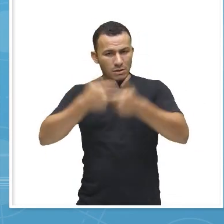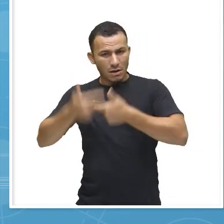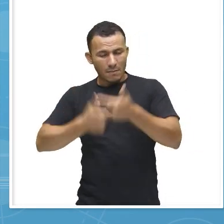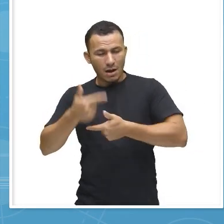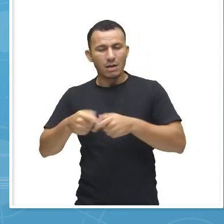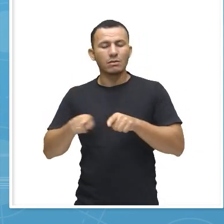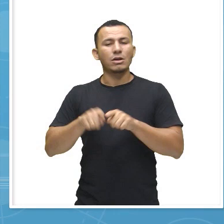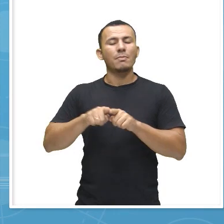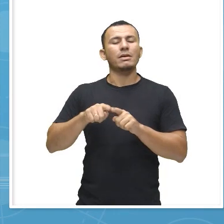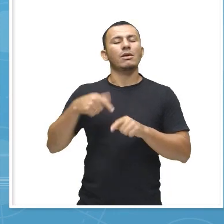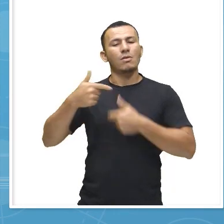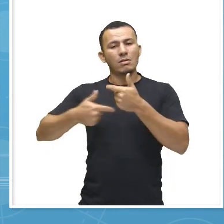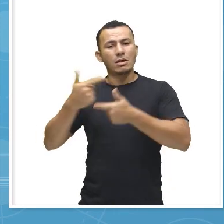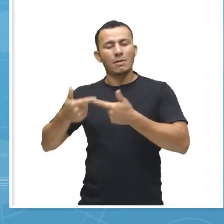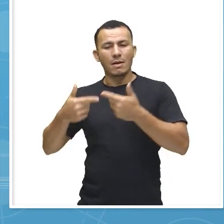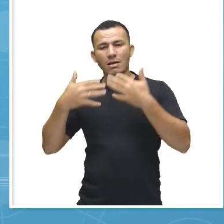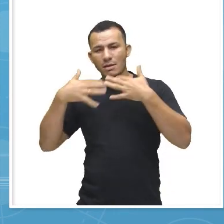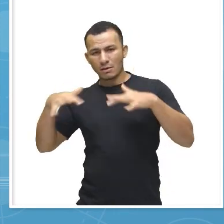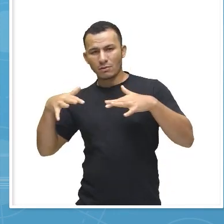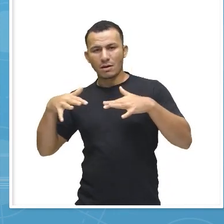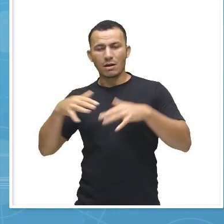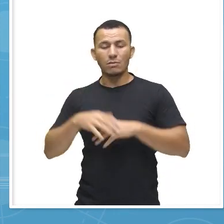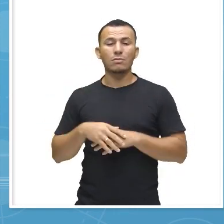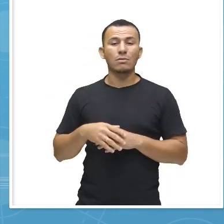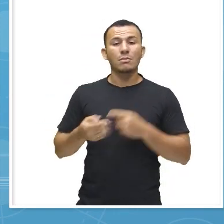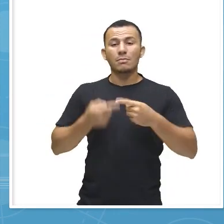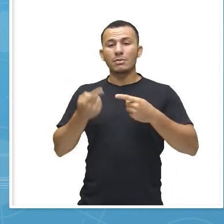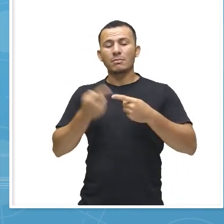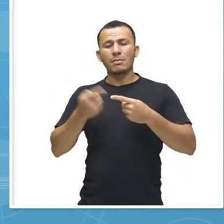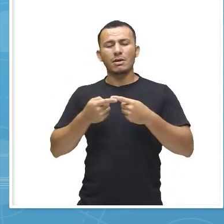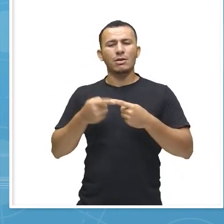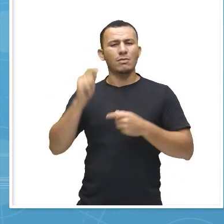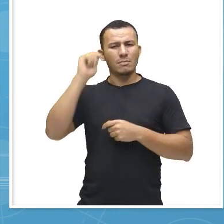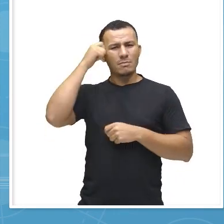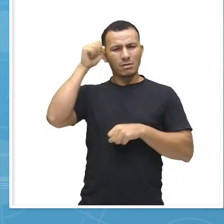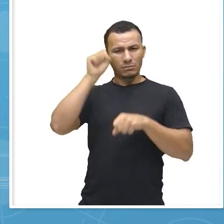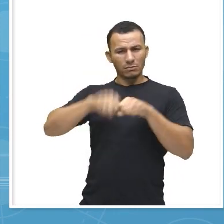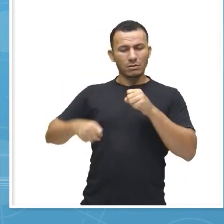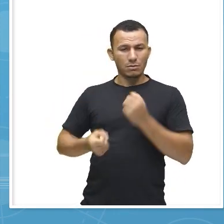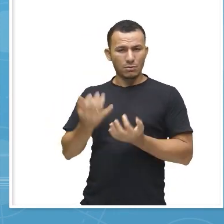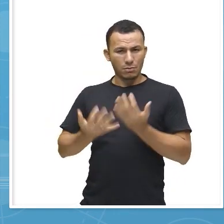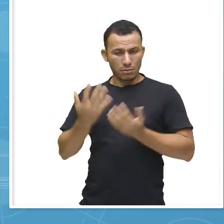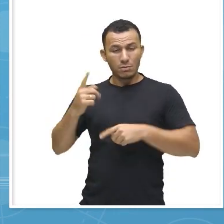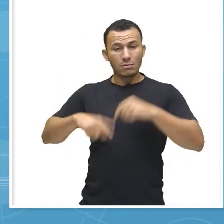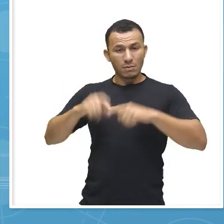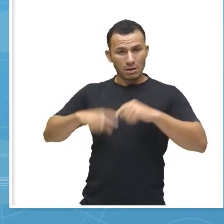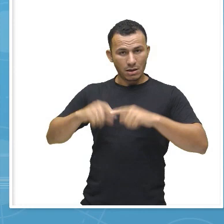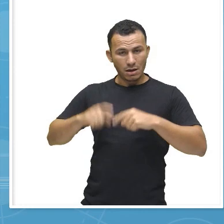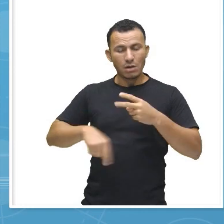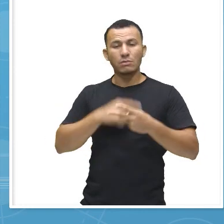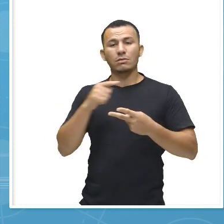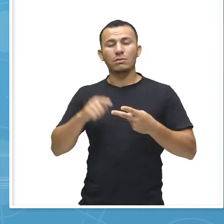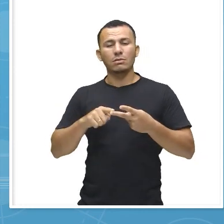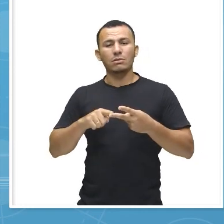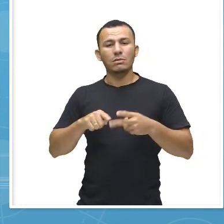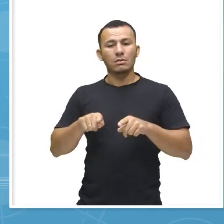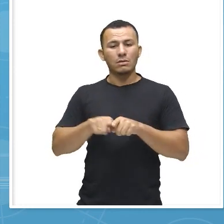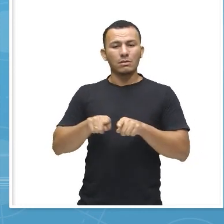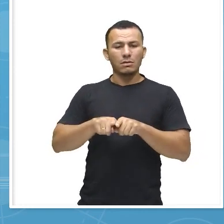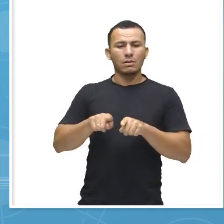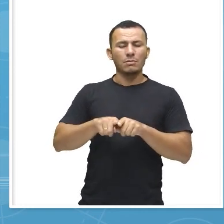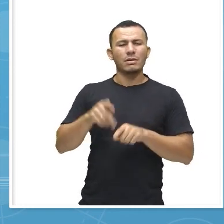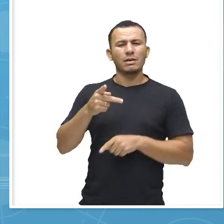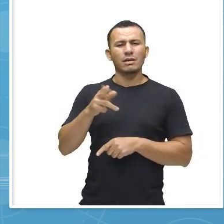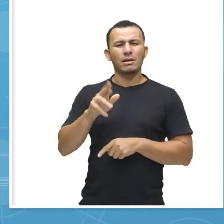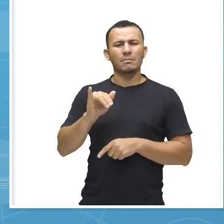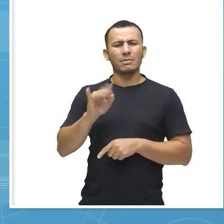naturais, no caso, vamos ter aí o início com o carvão, como foi falado na última aula, e a força do puritanismo. O